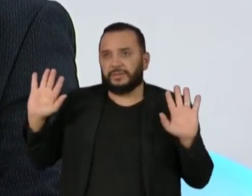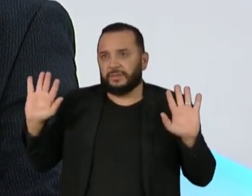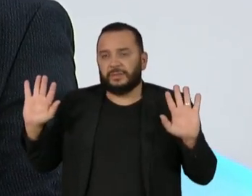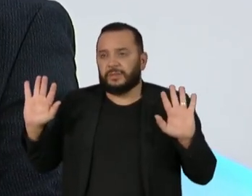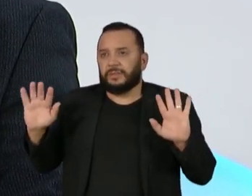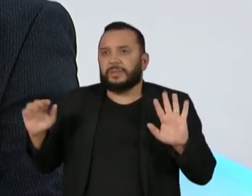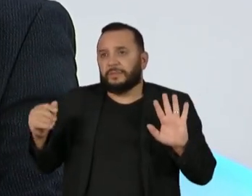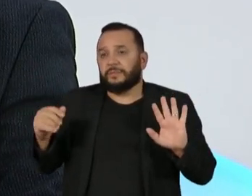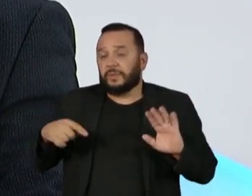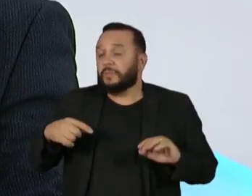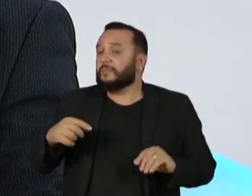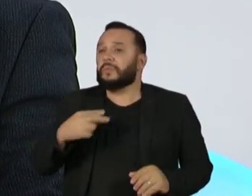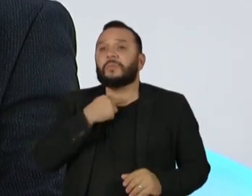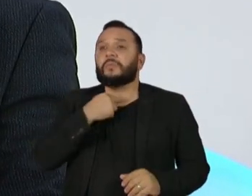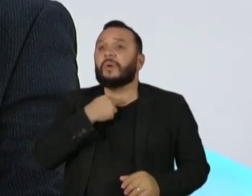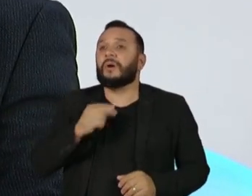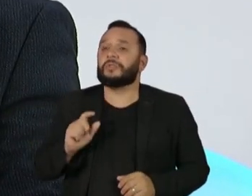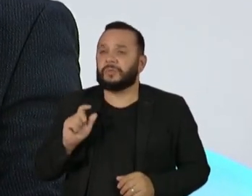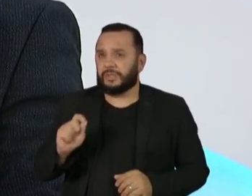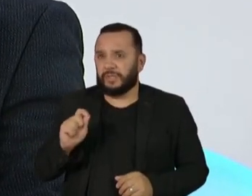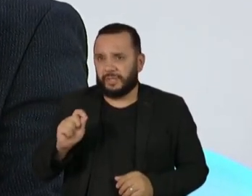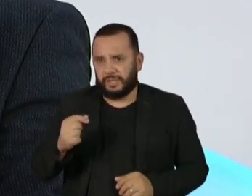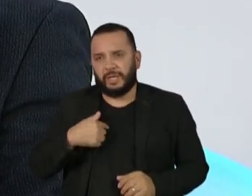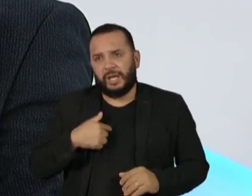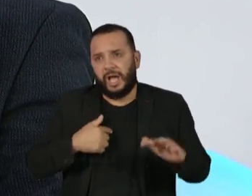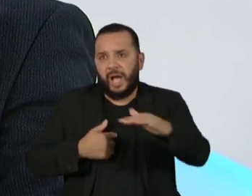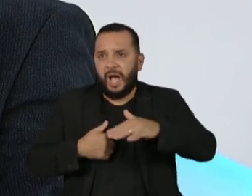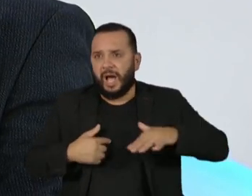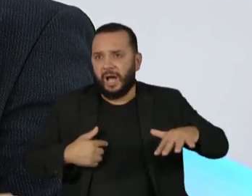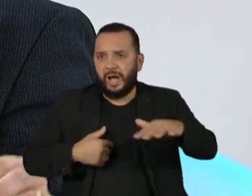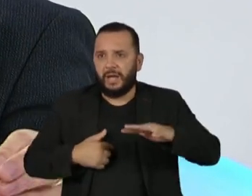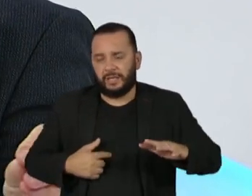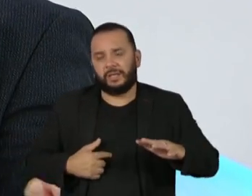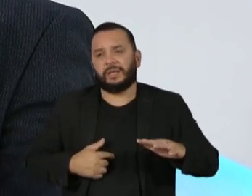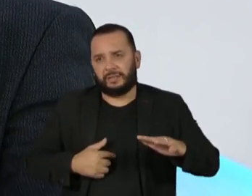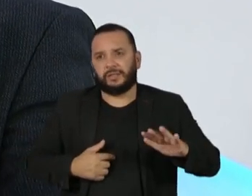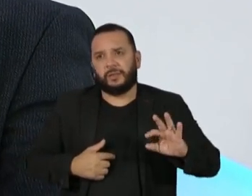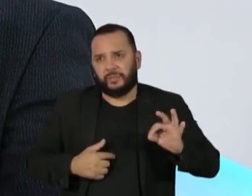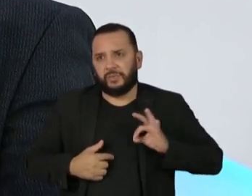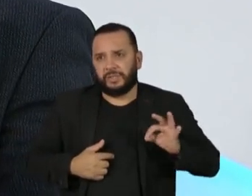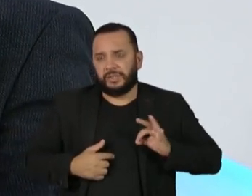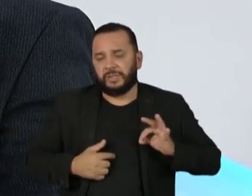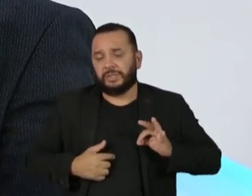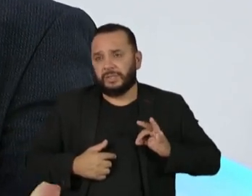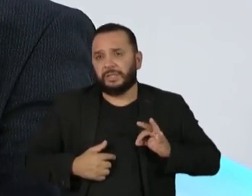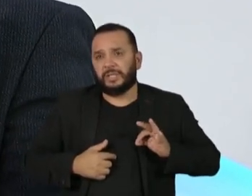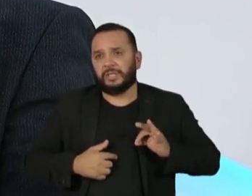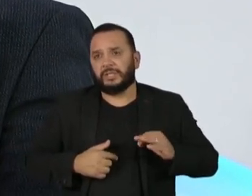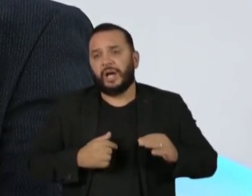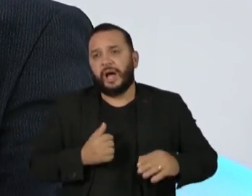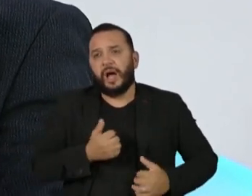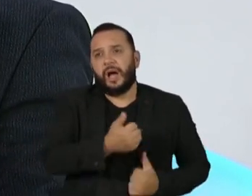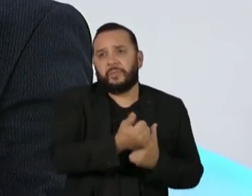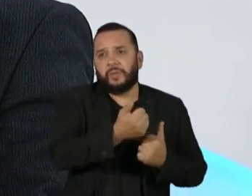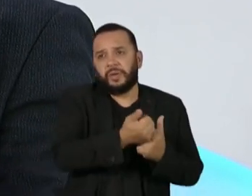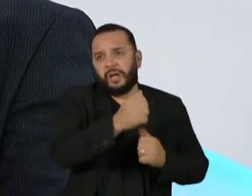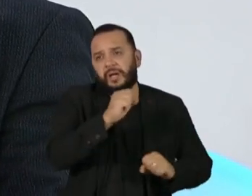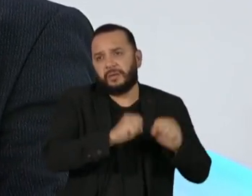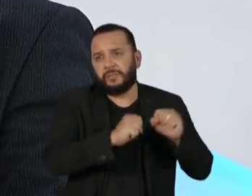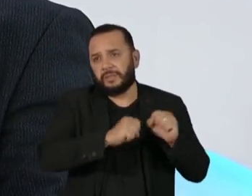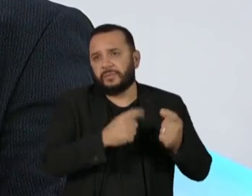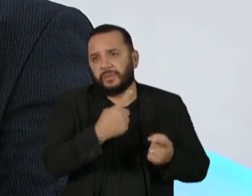existirá nenhum favorecimento da Segurança Pública para uma determinada empresa porque o irmão do empresário